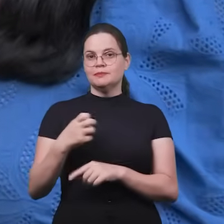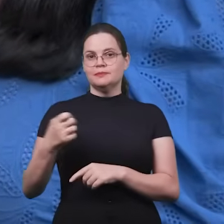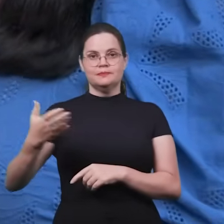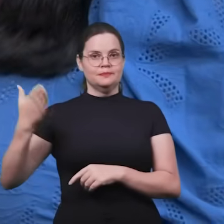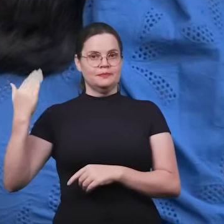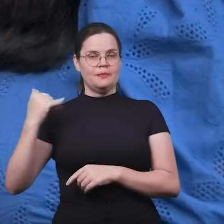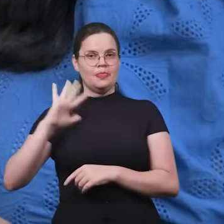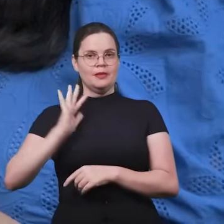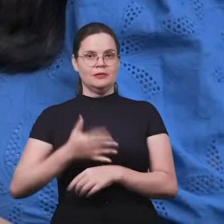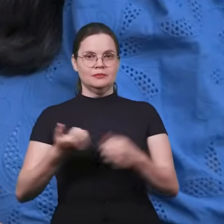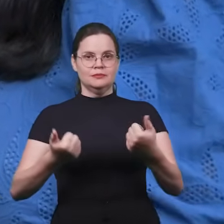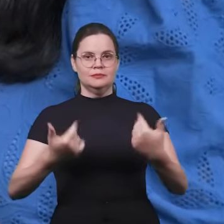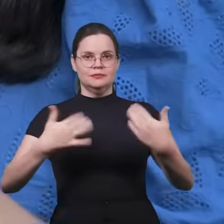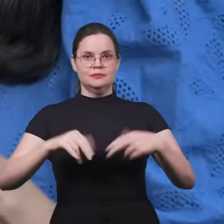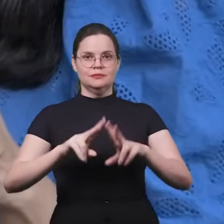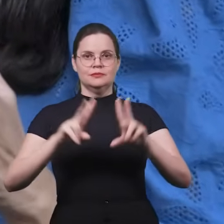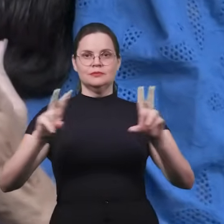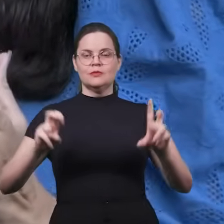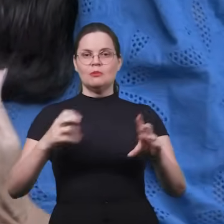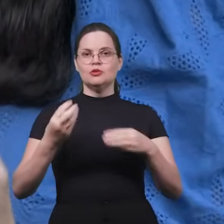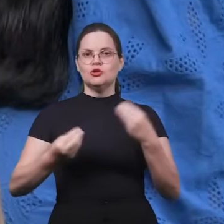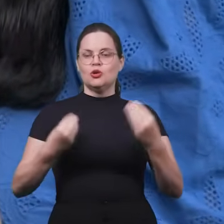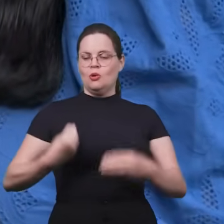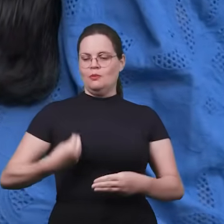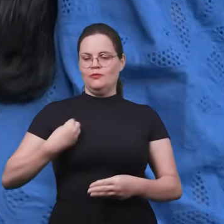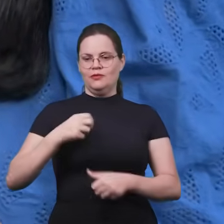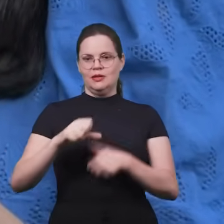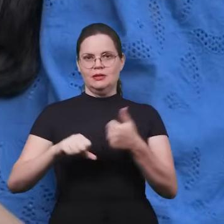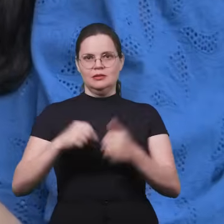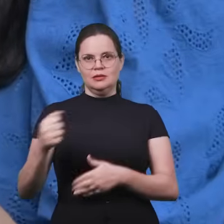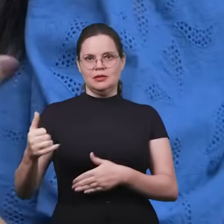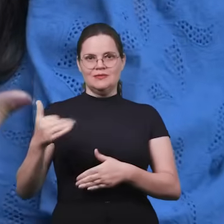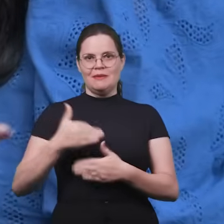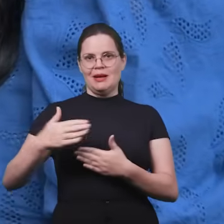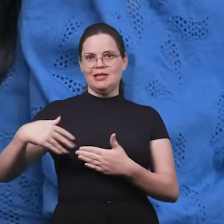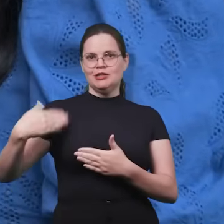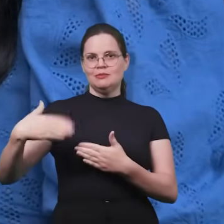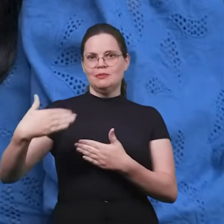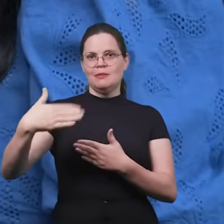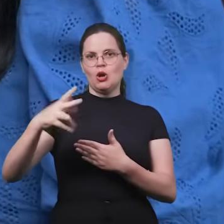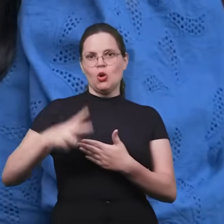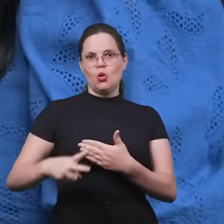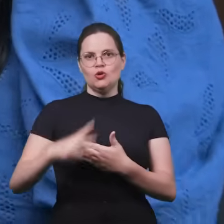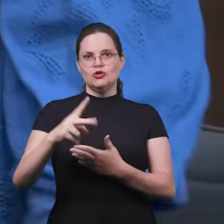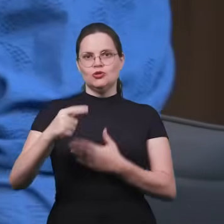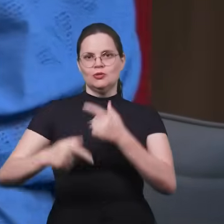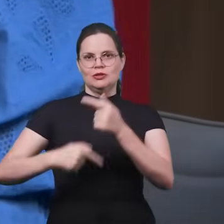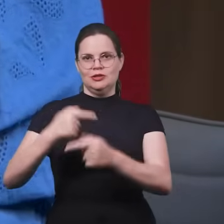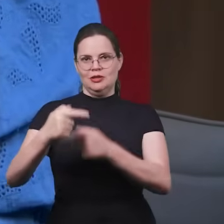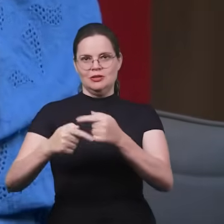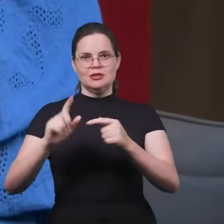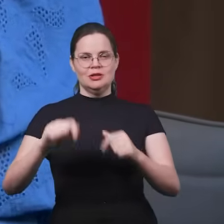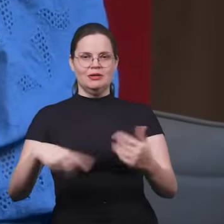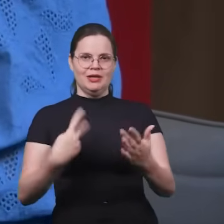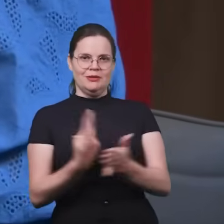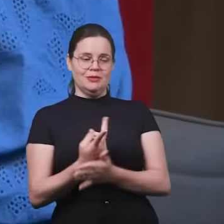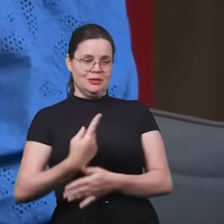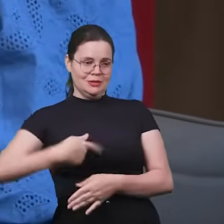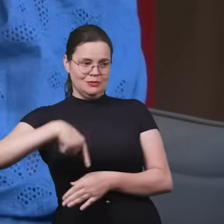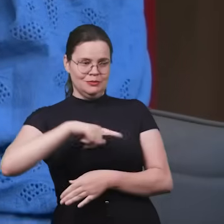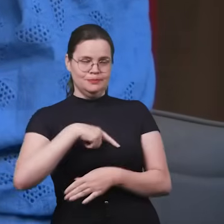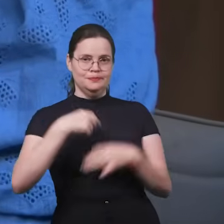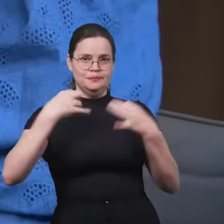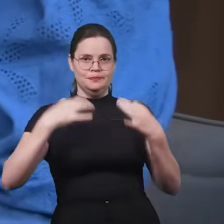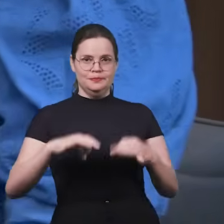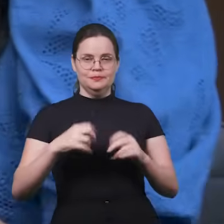primeiro episódio, nós falamos mais a respeito de vidas transformadas que alcançam gerações, que foi o que aconteceu com cada um de